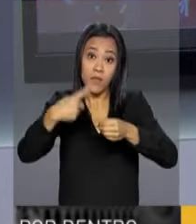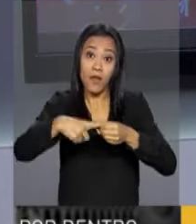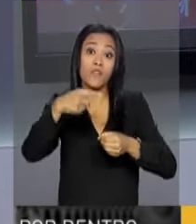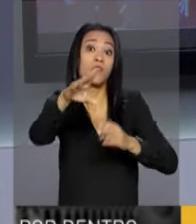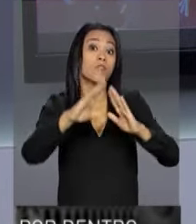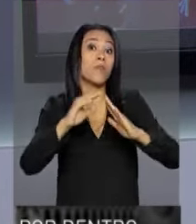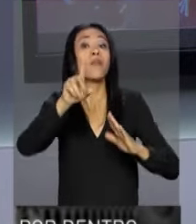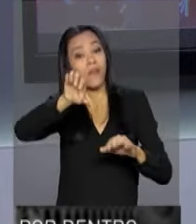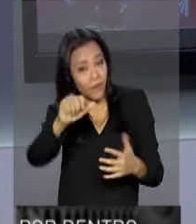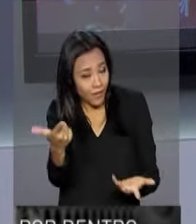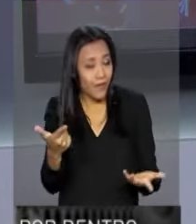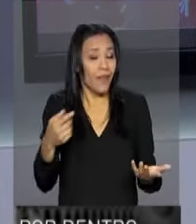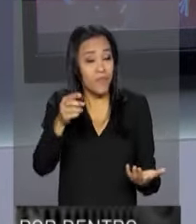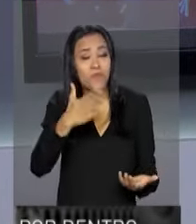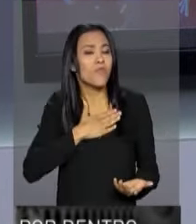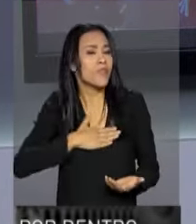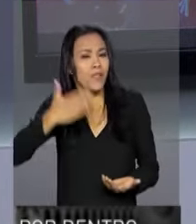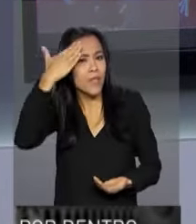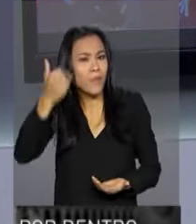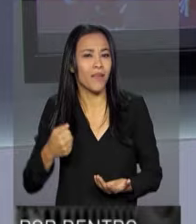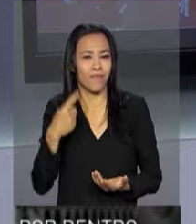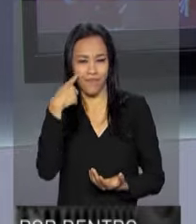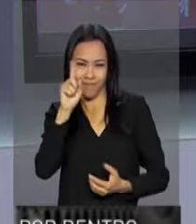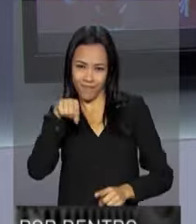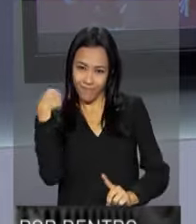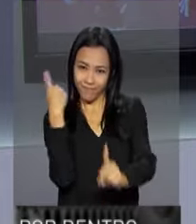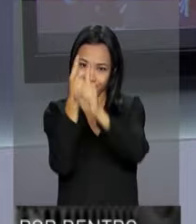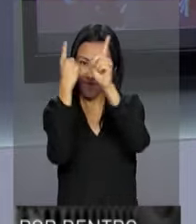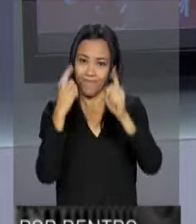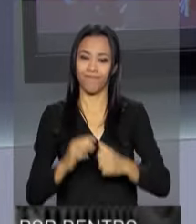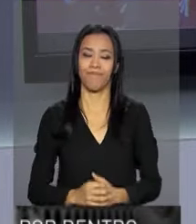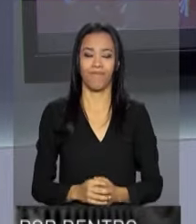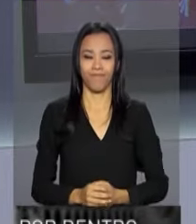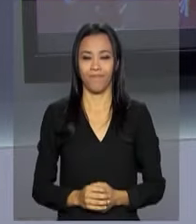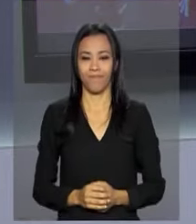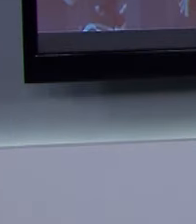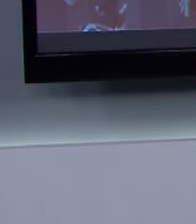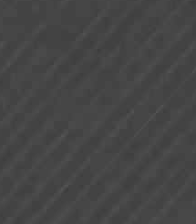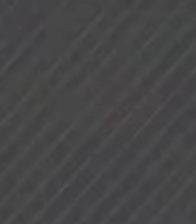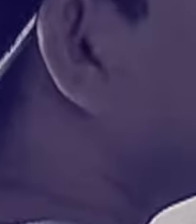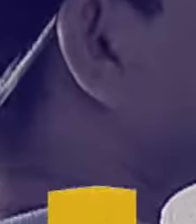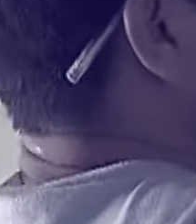sua cidade e é claro que você gostaria de saber até o próximo programa